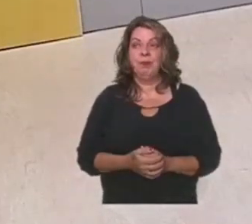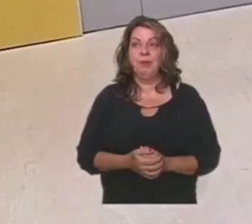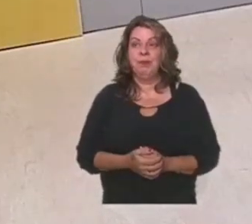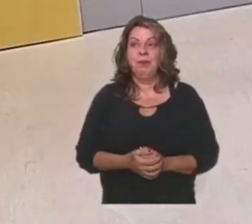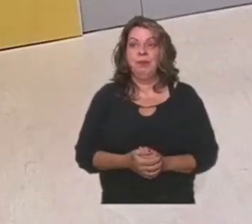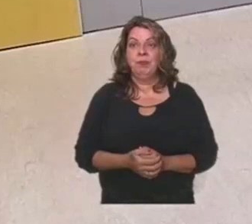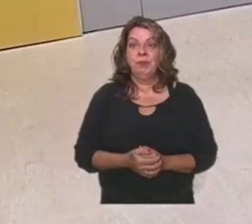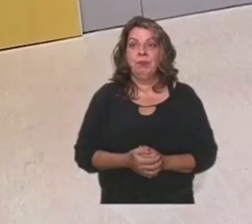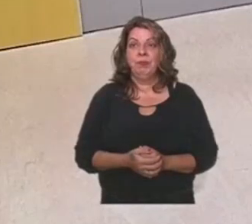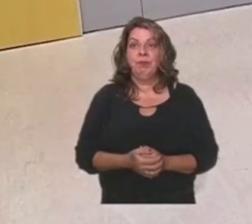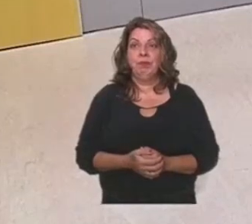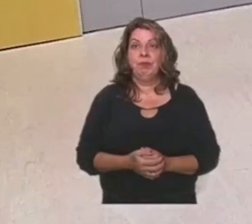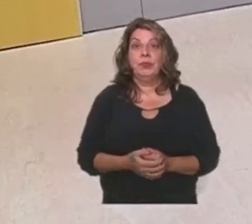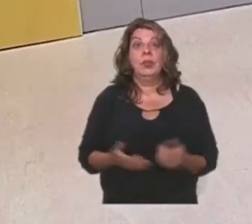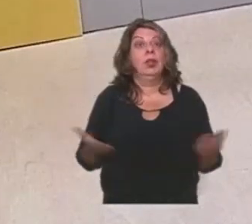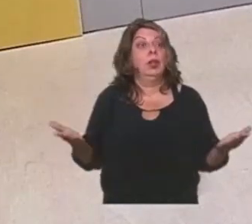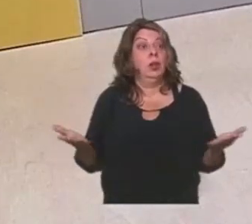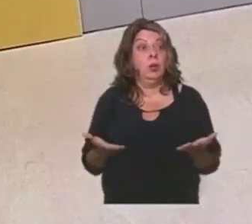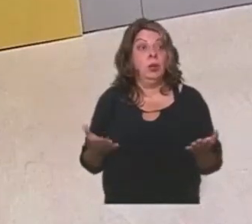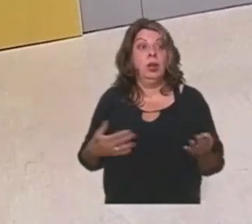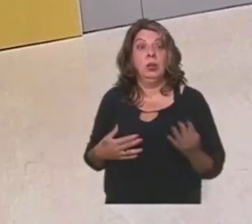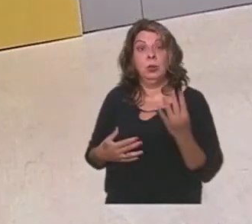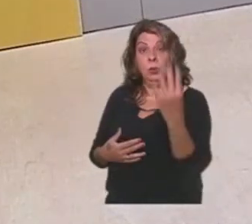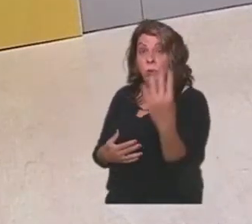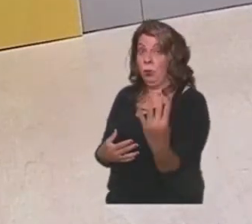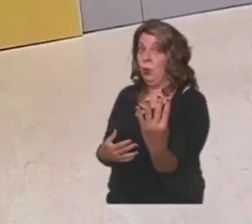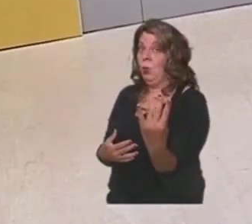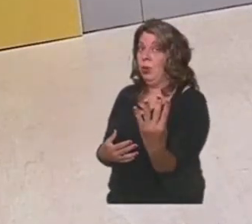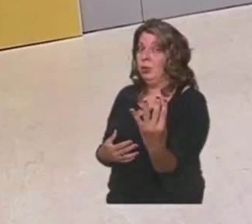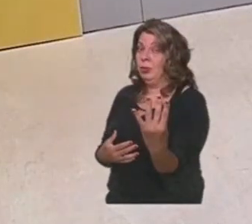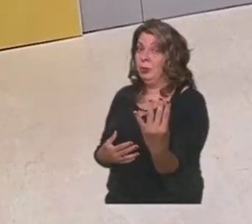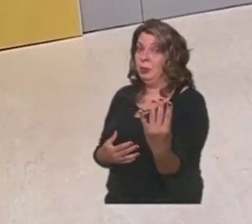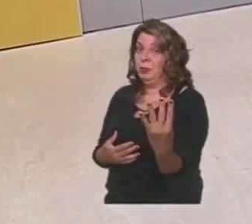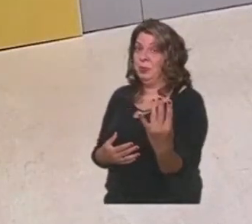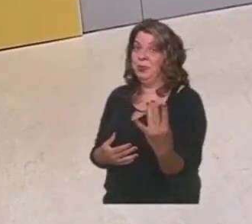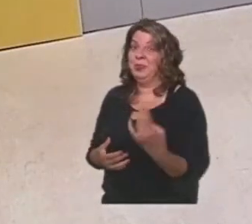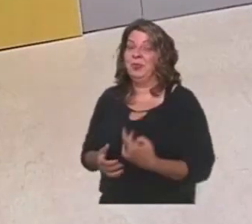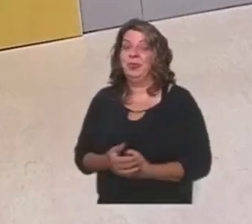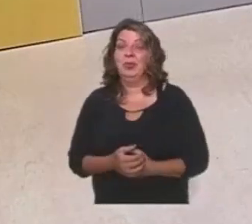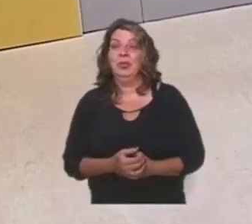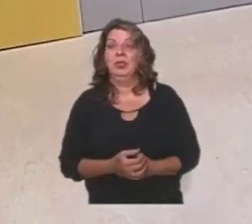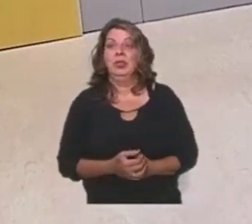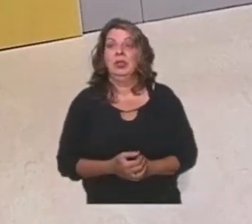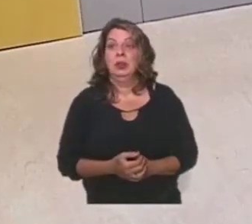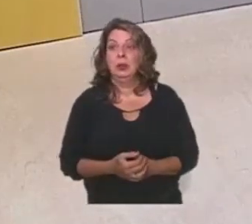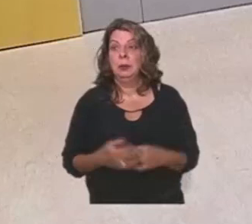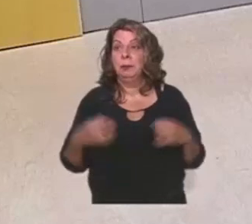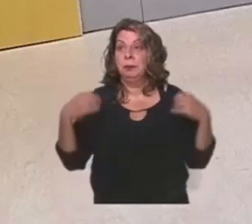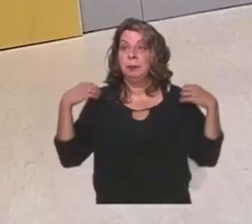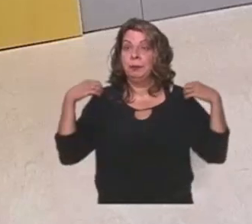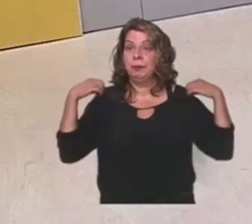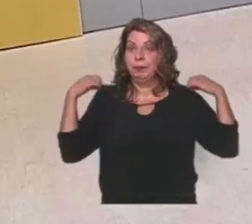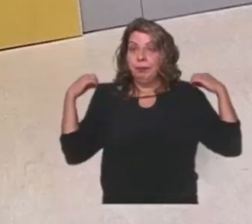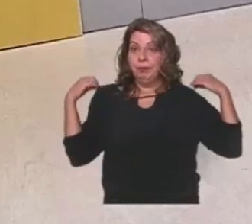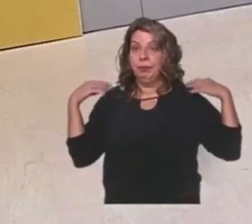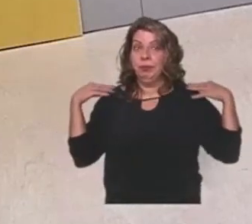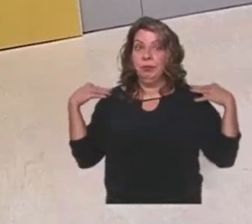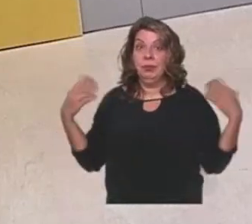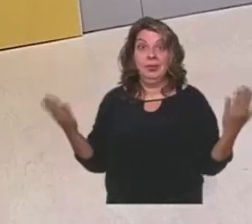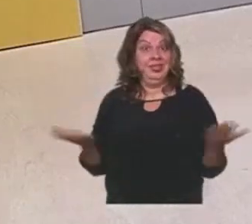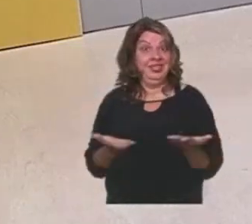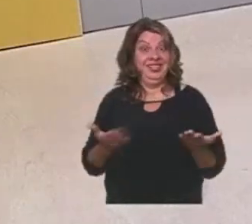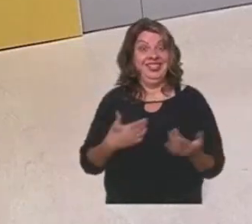56. Vai lá que tem o número 4. Foi com o número